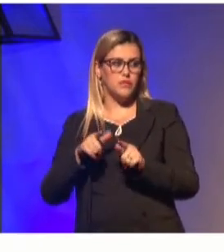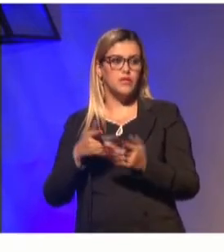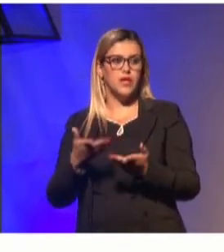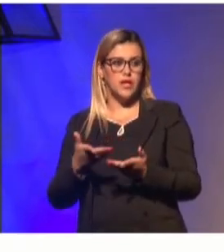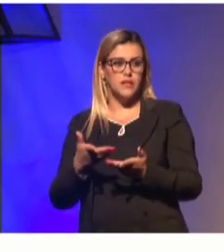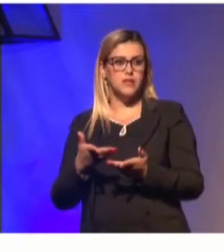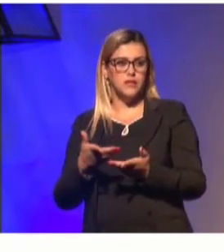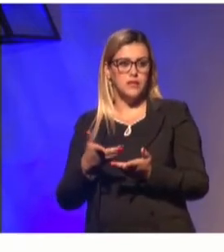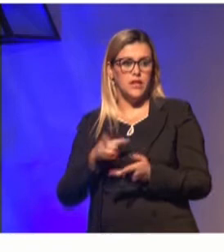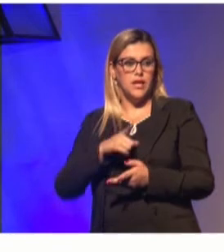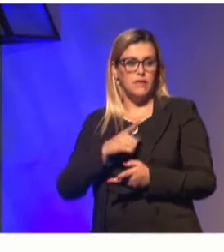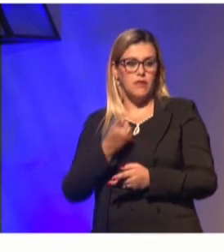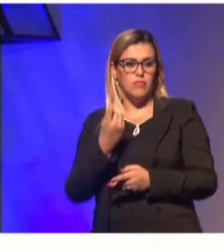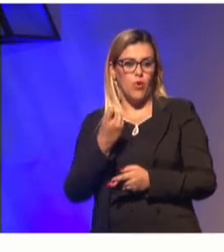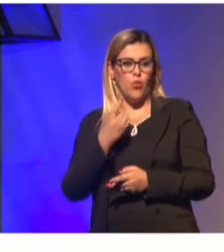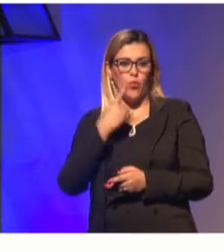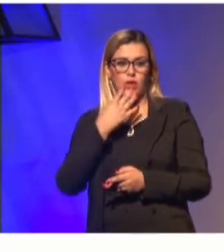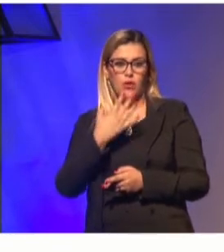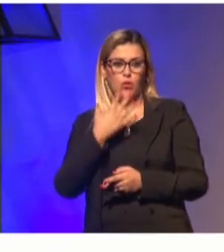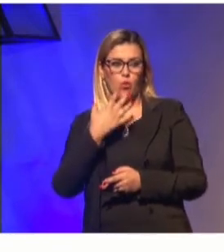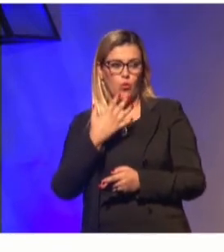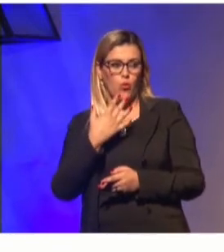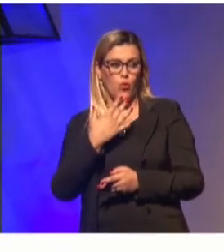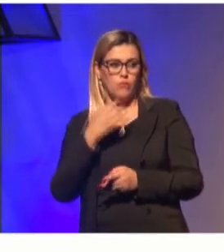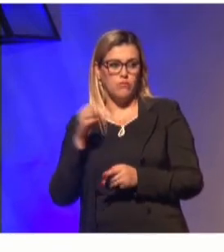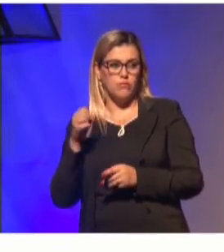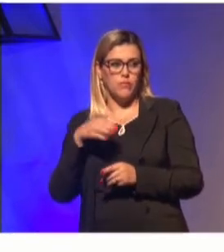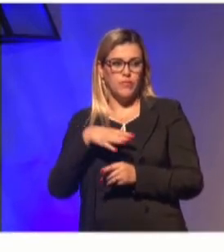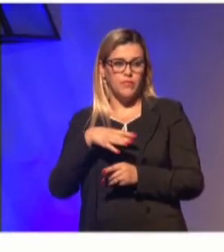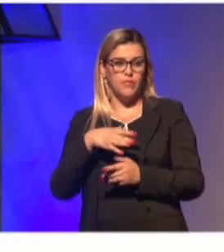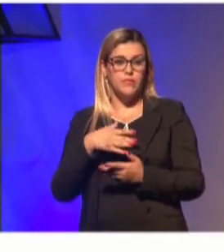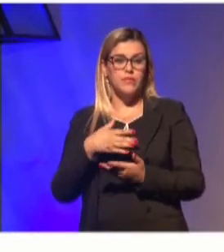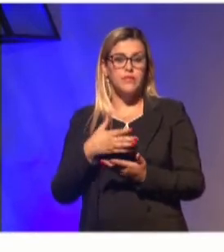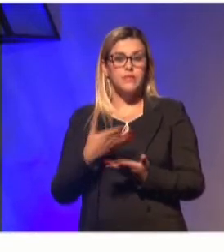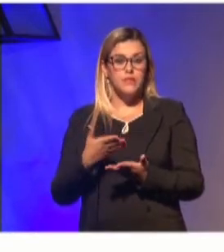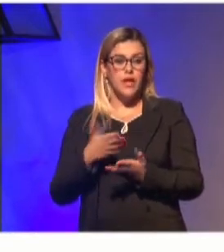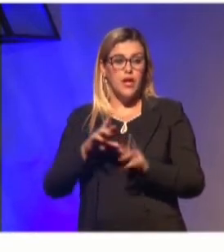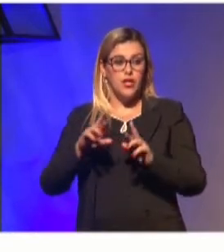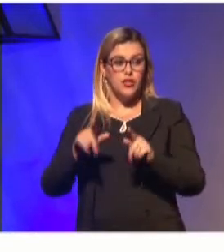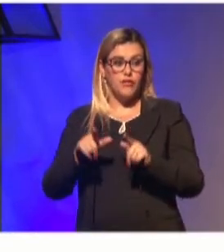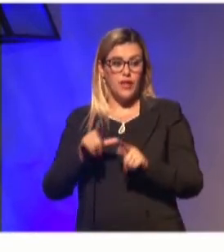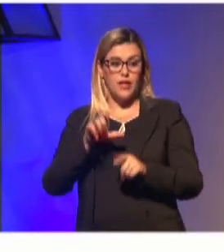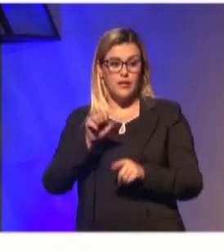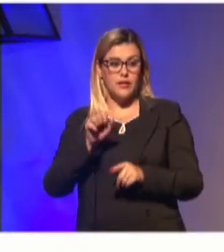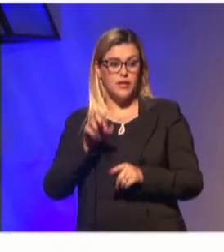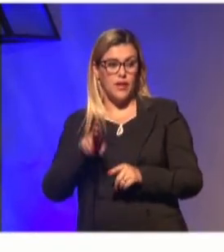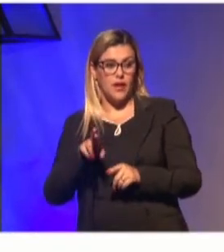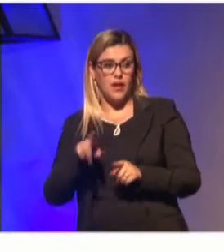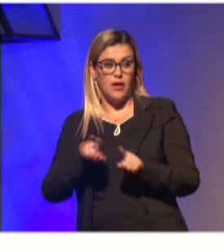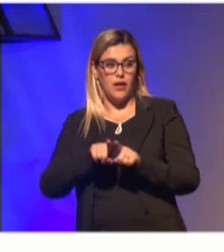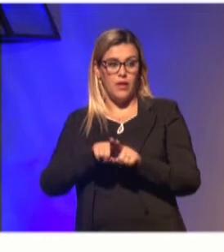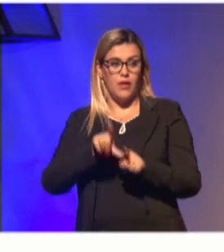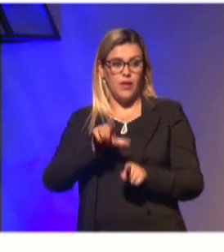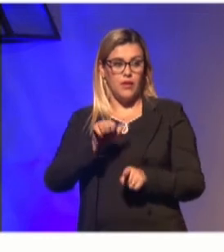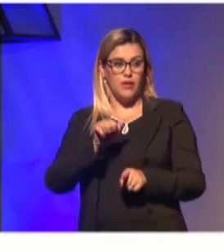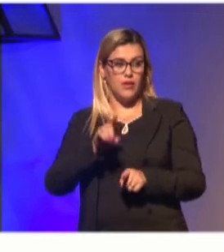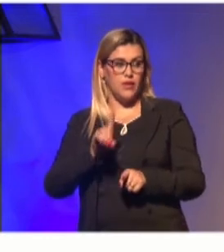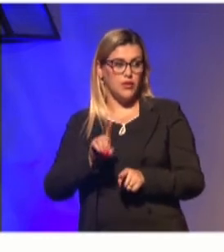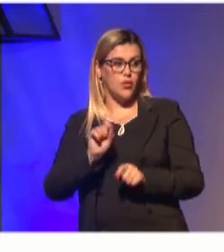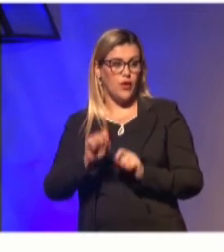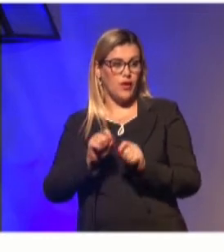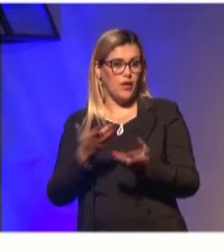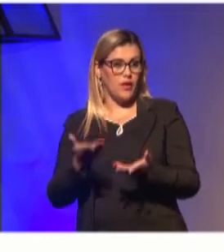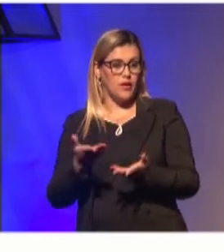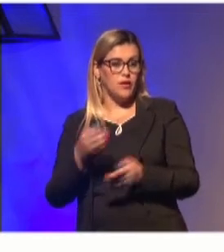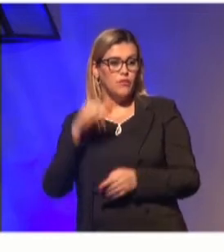um espectro de luz sendo emitido, e a diferença do laser para o LED é a coerência das ondas, né?